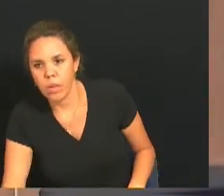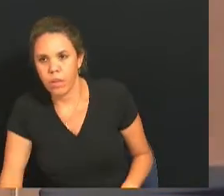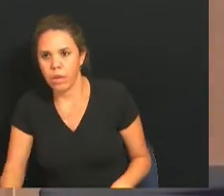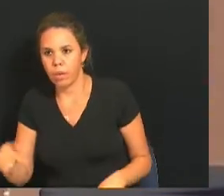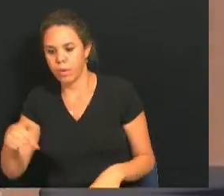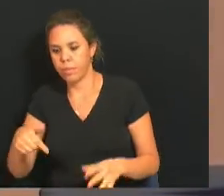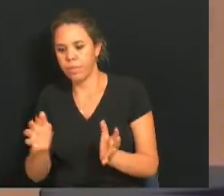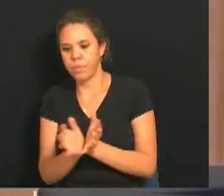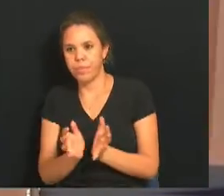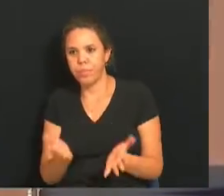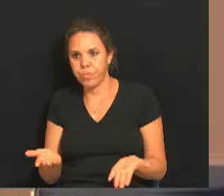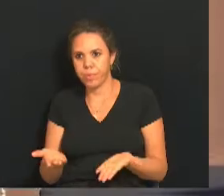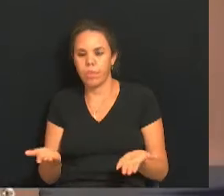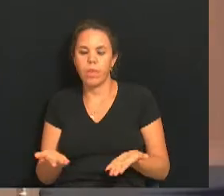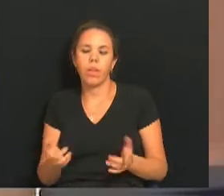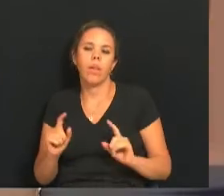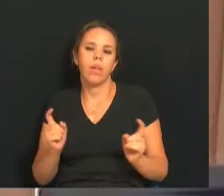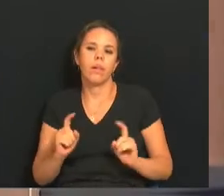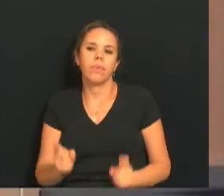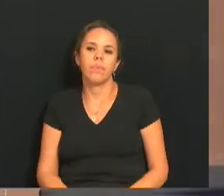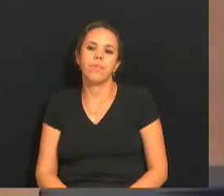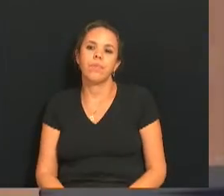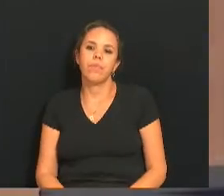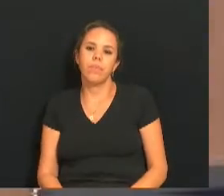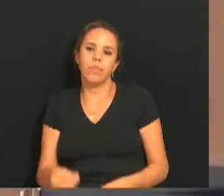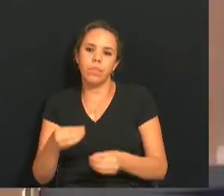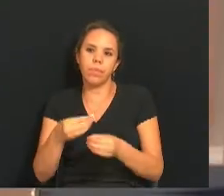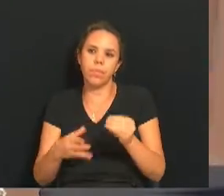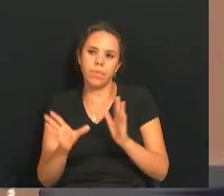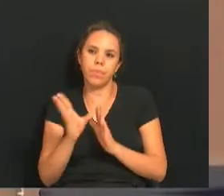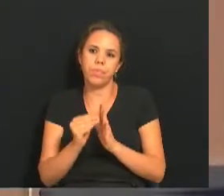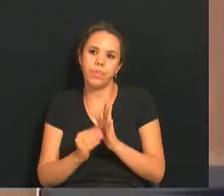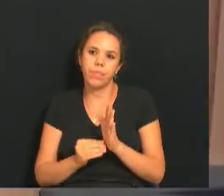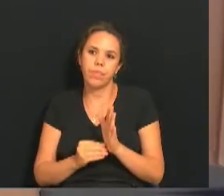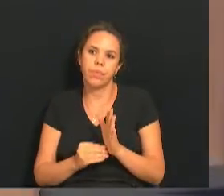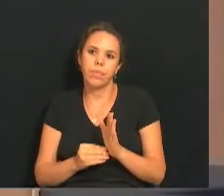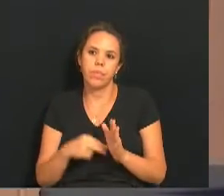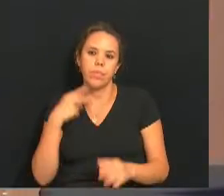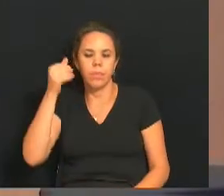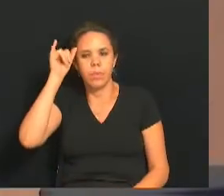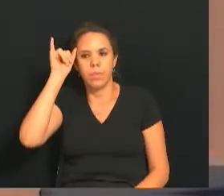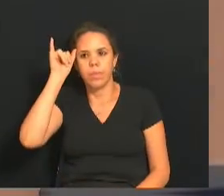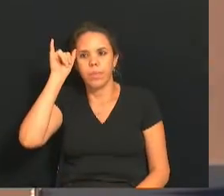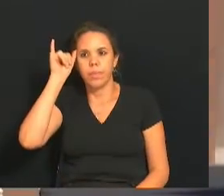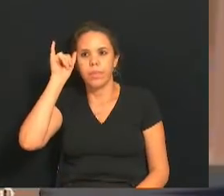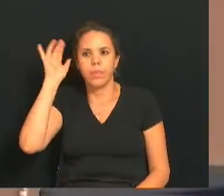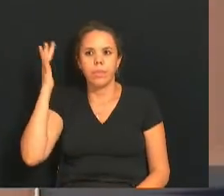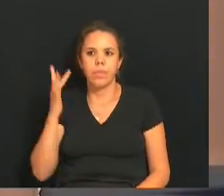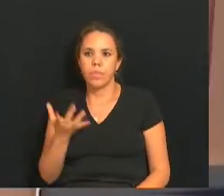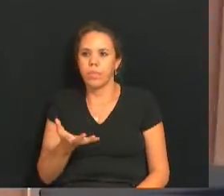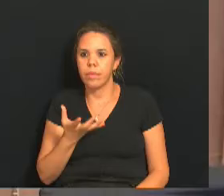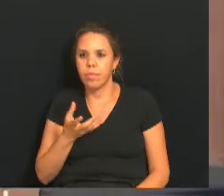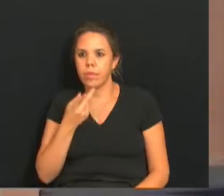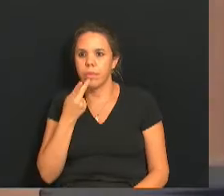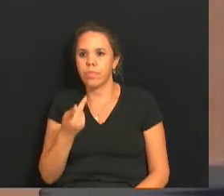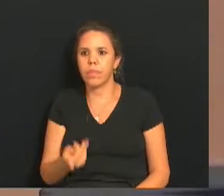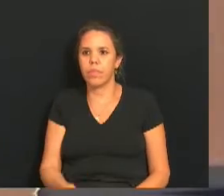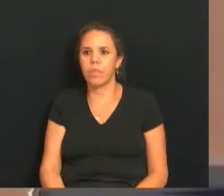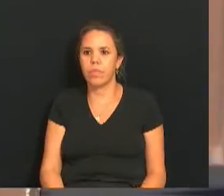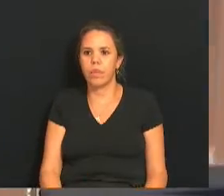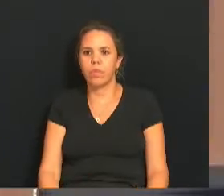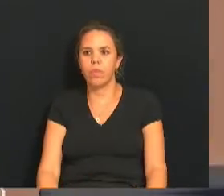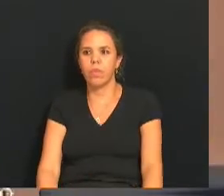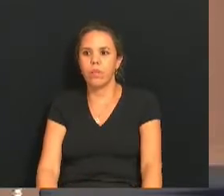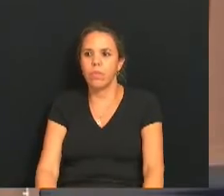comissão. Então, essa é a pauta. Gostaria de saber se o vereador Paulo Búfalo, a vereadora Guida Calisto, gostariam de fazer uso